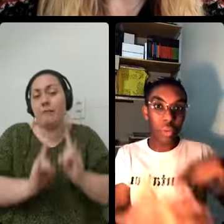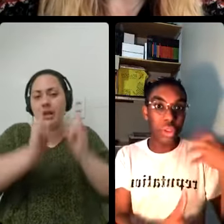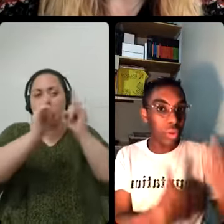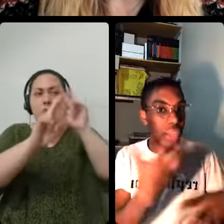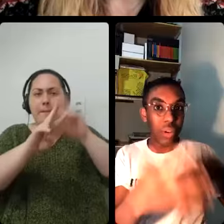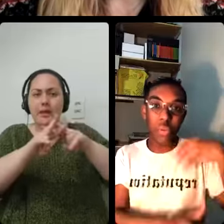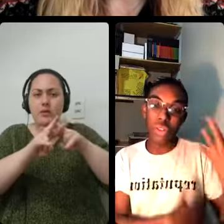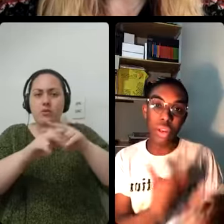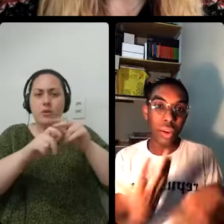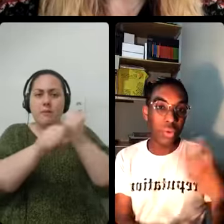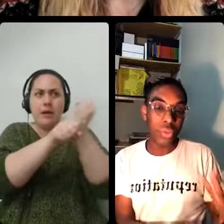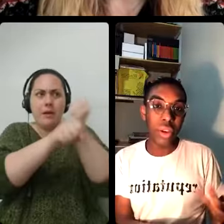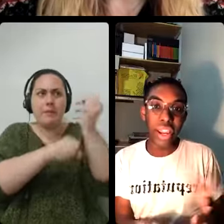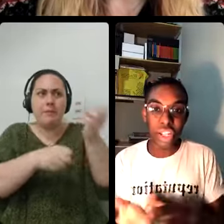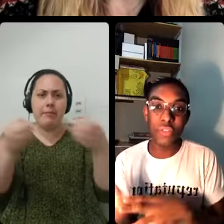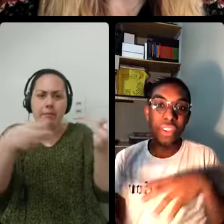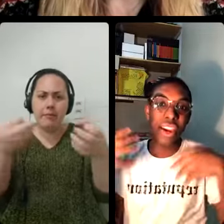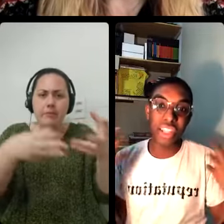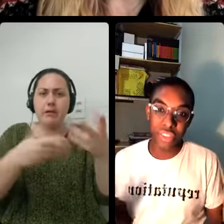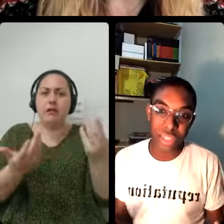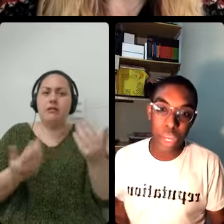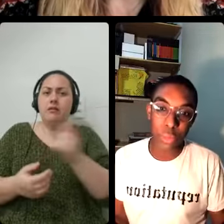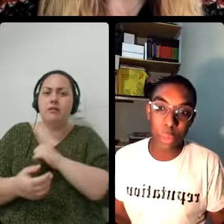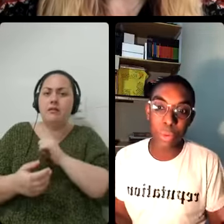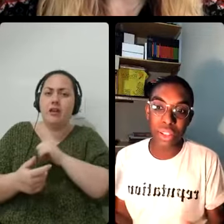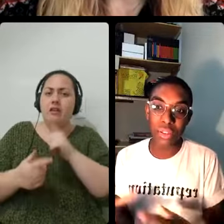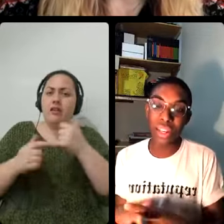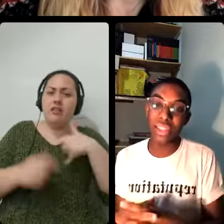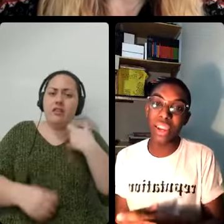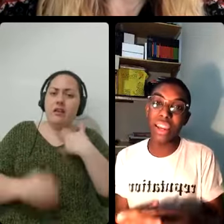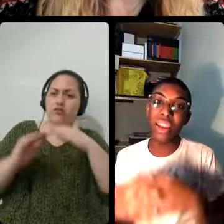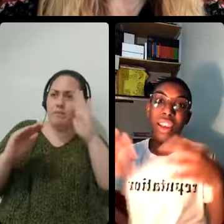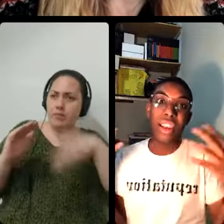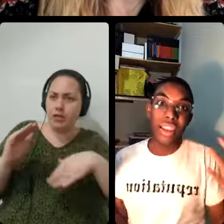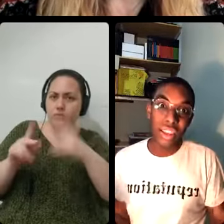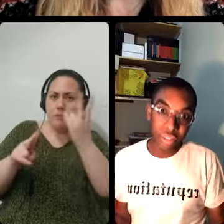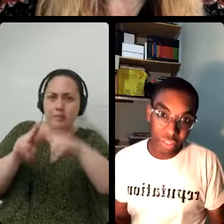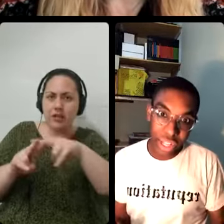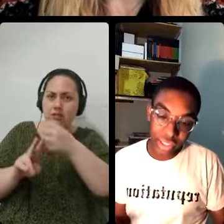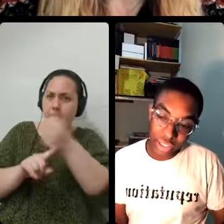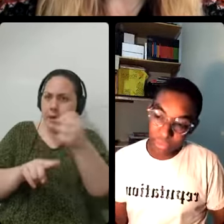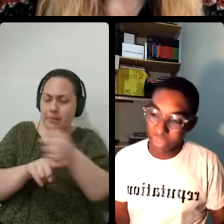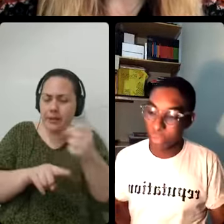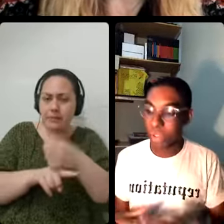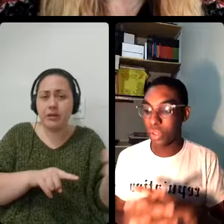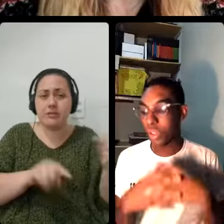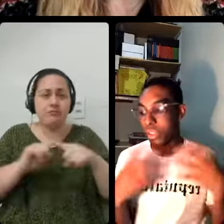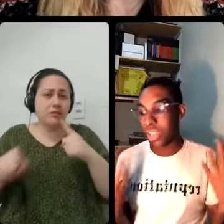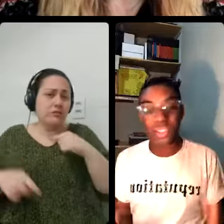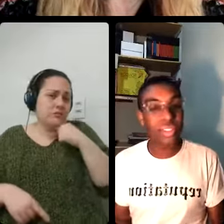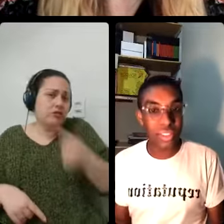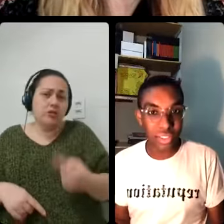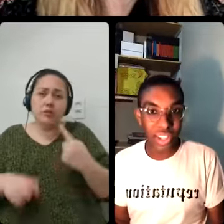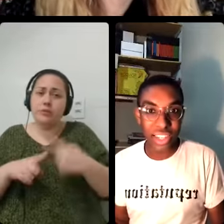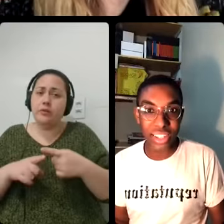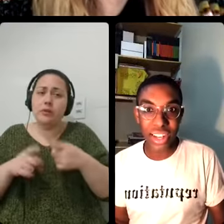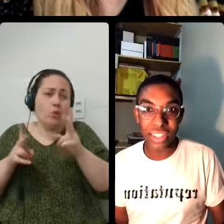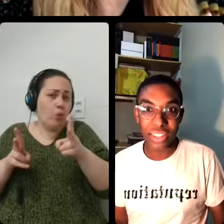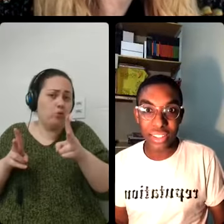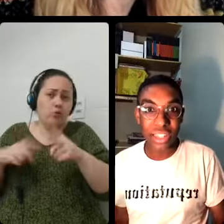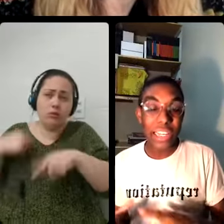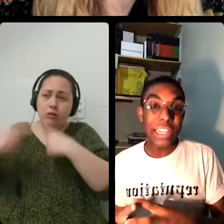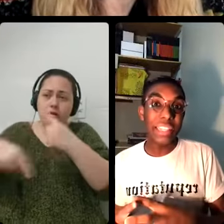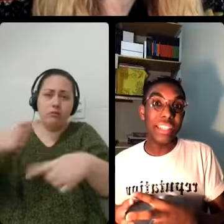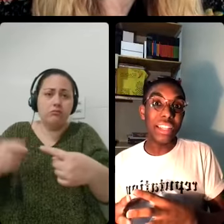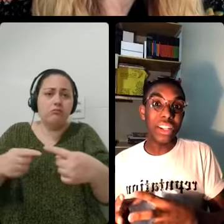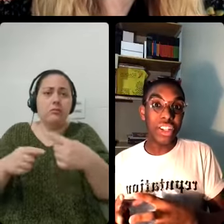vai continuar e continuar e continuar. E a gente vai ter cada vez mais uma população carcerária inflada, né? Pessoas negras sendo